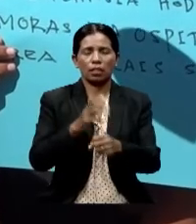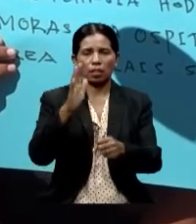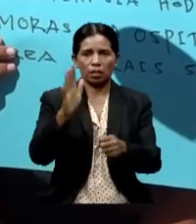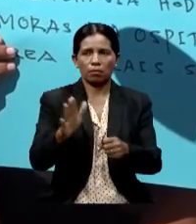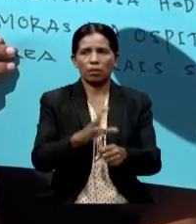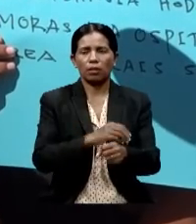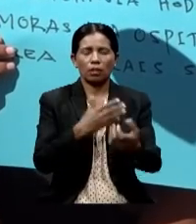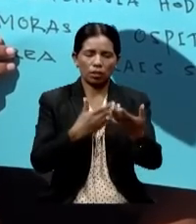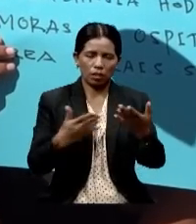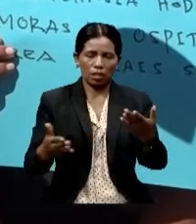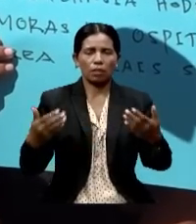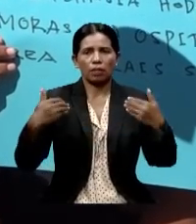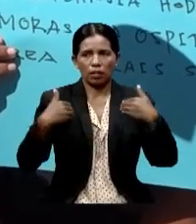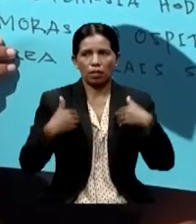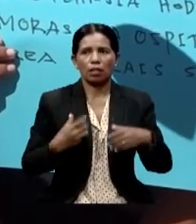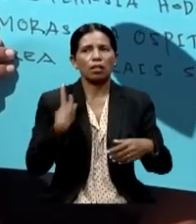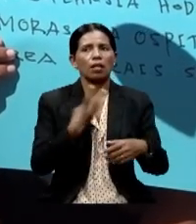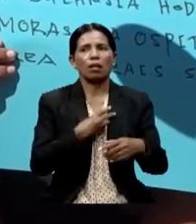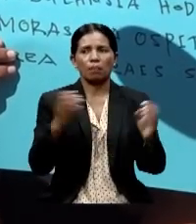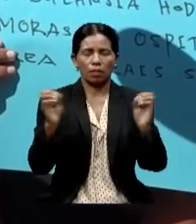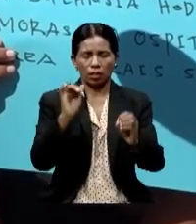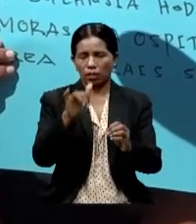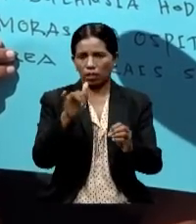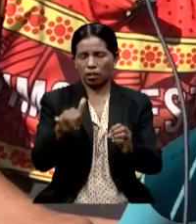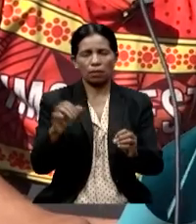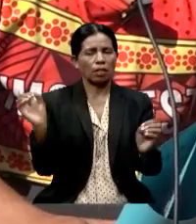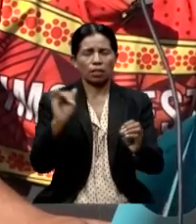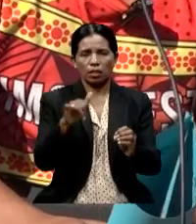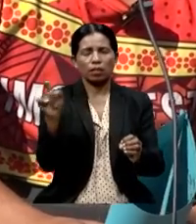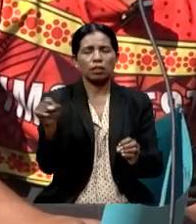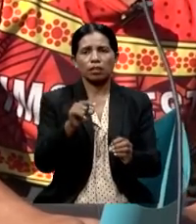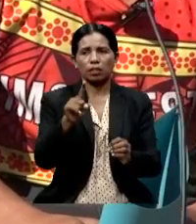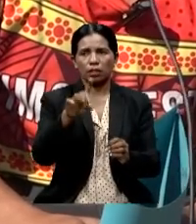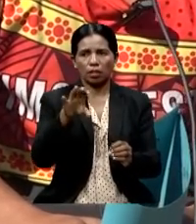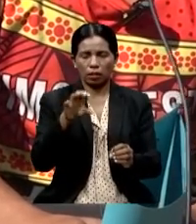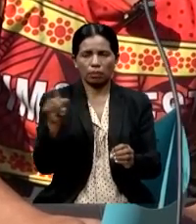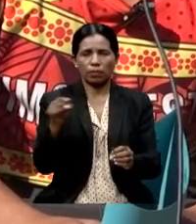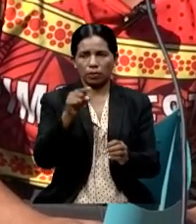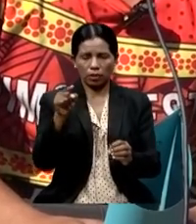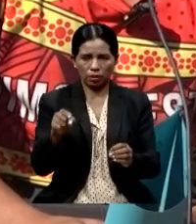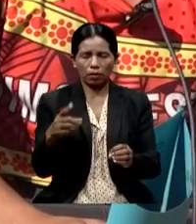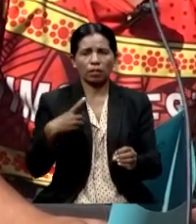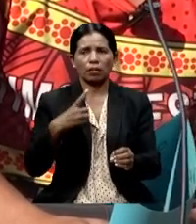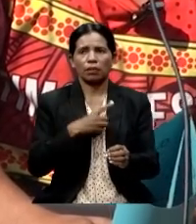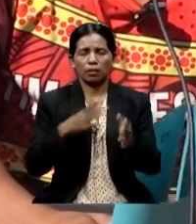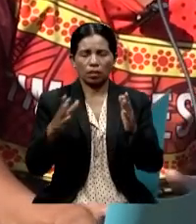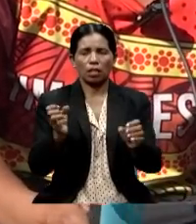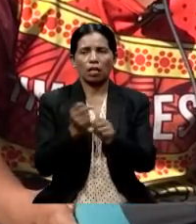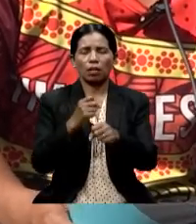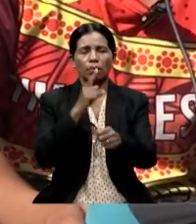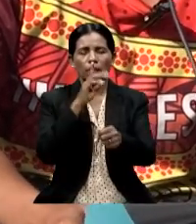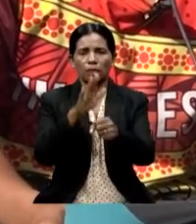ni sasan ne bemak ia ida ne mamila sa ita amila konkora 100% nai deputado sira parlamento sempre alo kum permiso ba ita